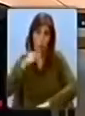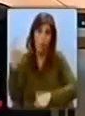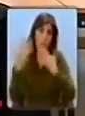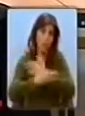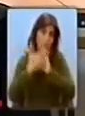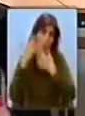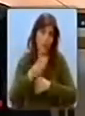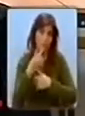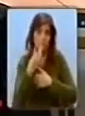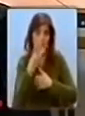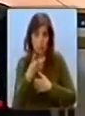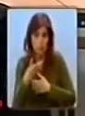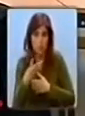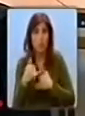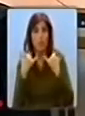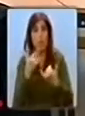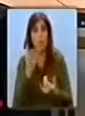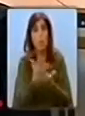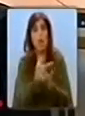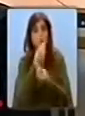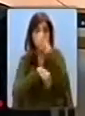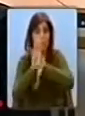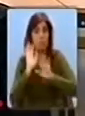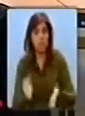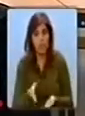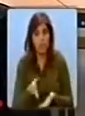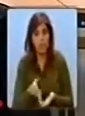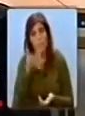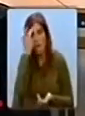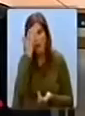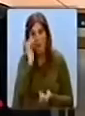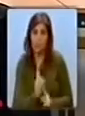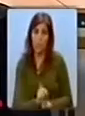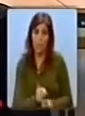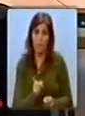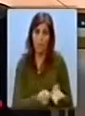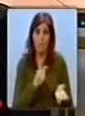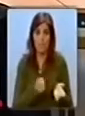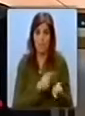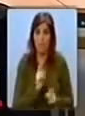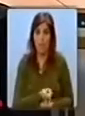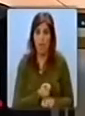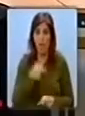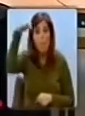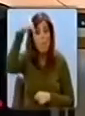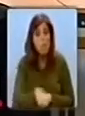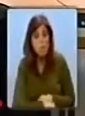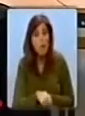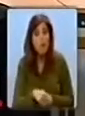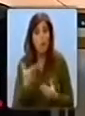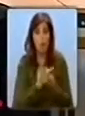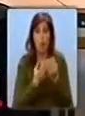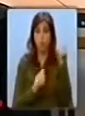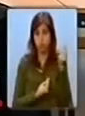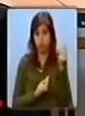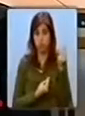entanto, nessa altura o pão já foi comido. E, portanto, o mais fácil e a necessidade óbvia é mesmo ter um pão que